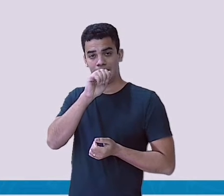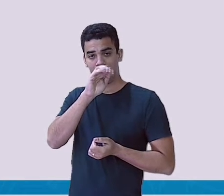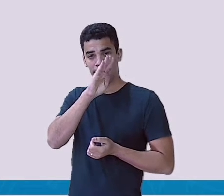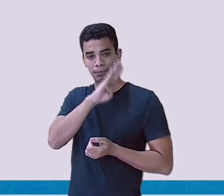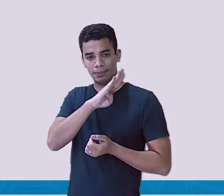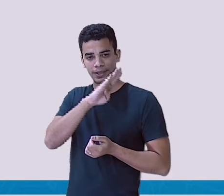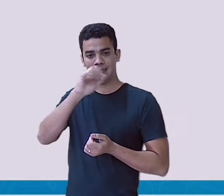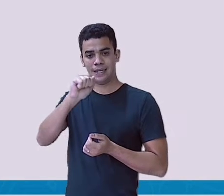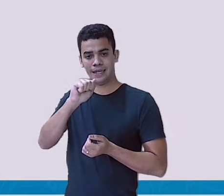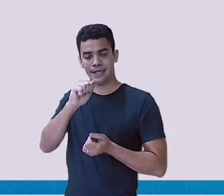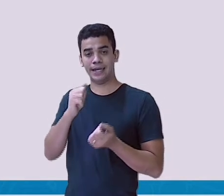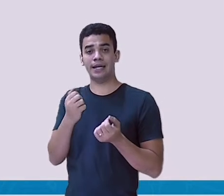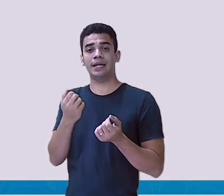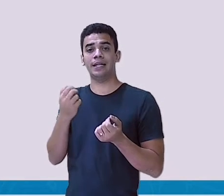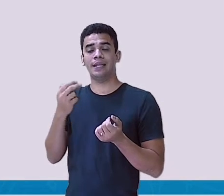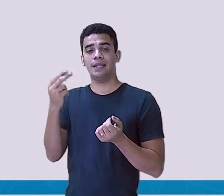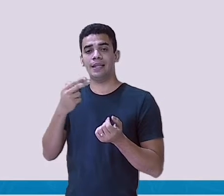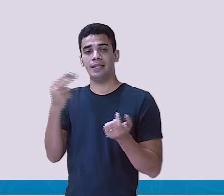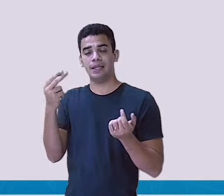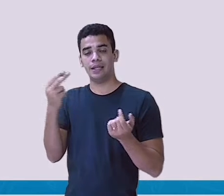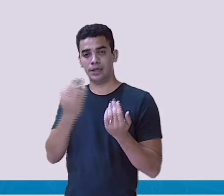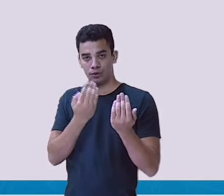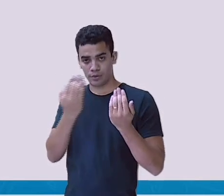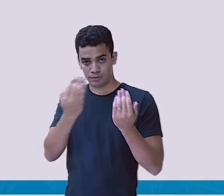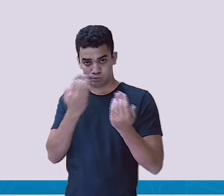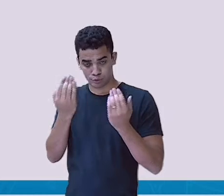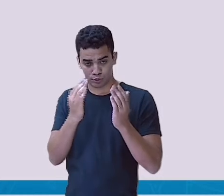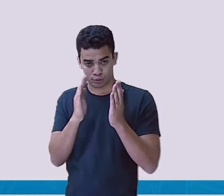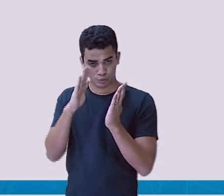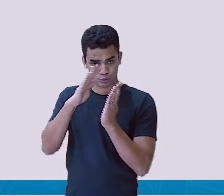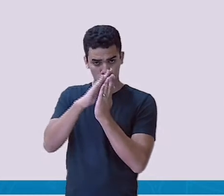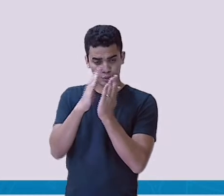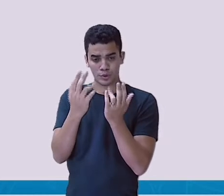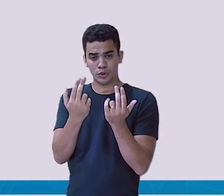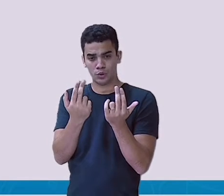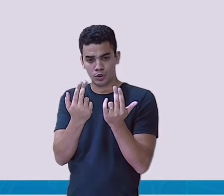Eu tenho que o ângulo GFE